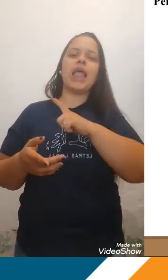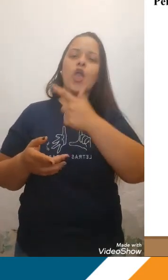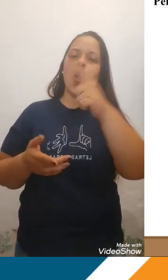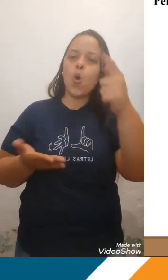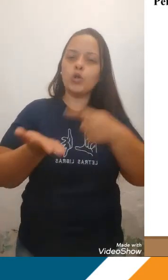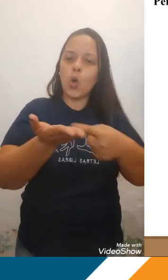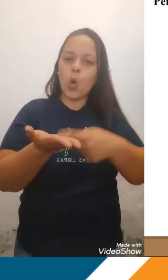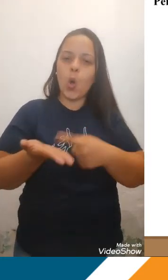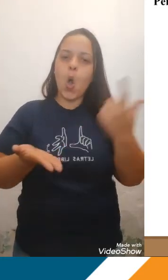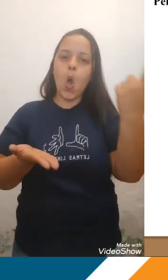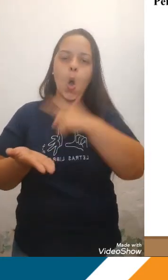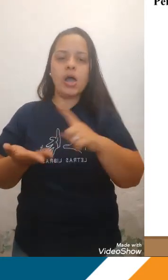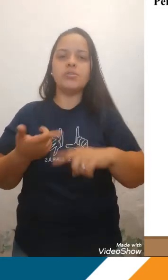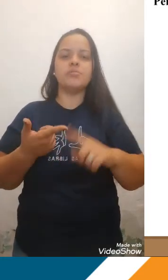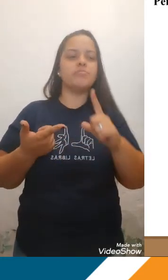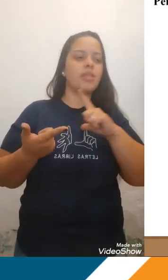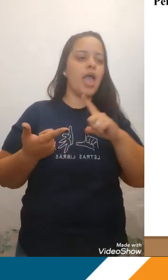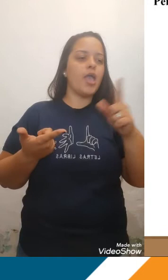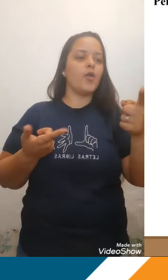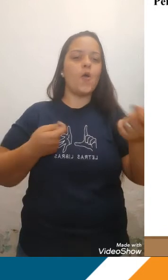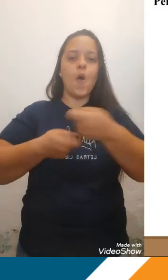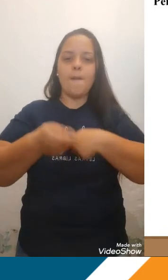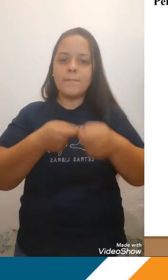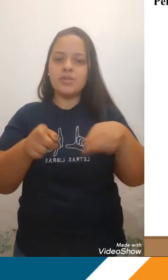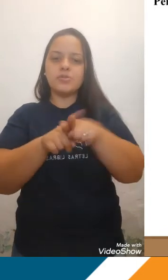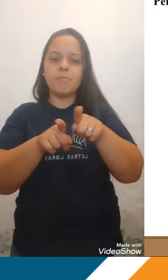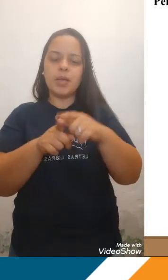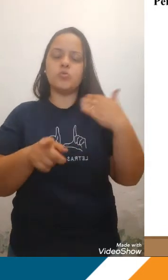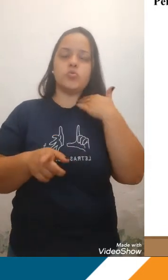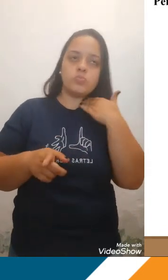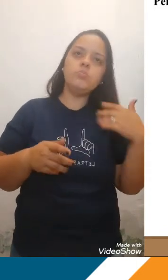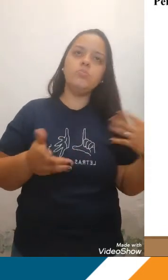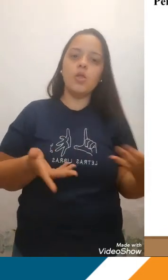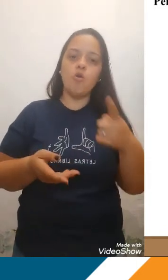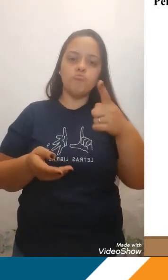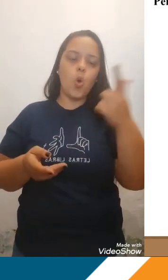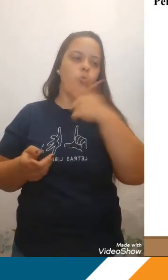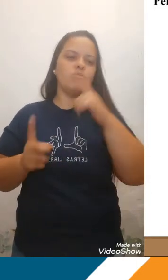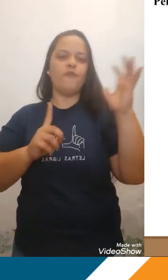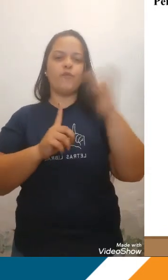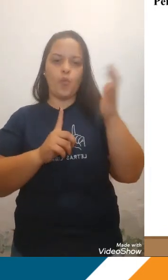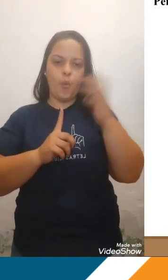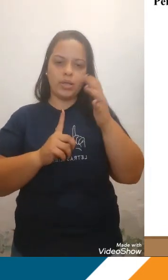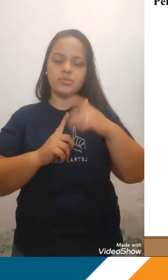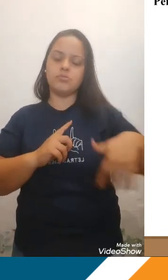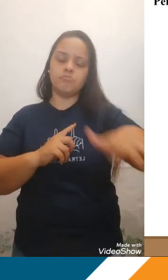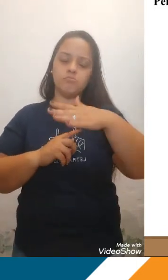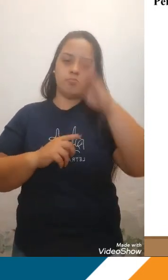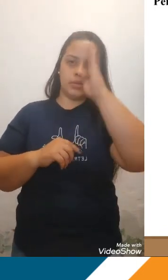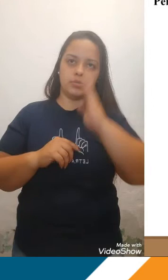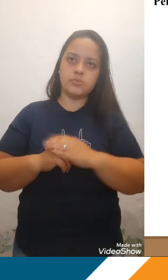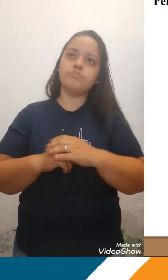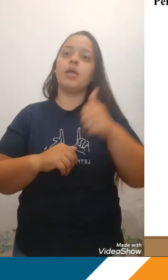outros tratados, recebendo vantagens comerciais e jurídicas, e tornando-se cada vez mais influente no território